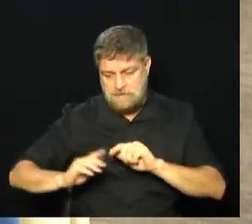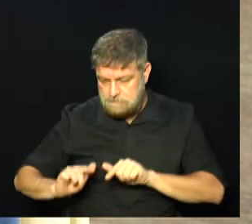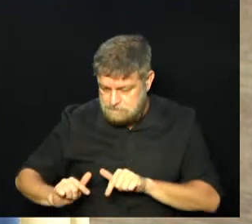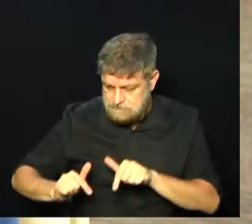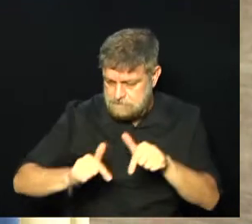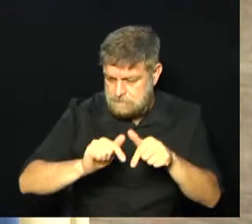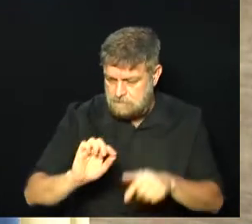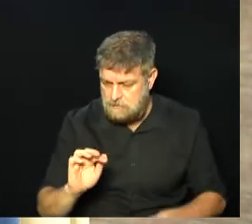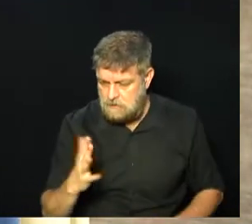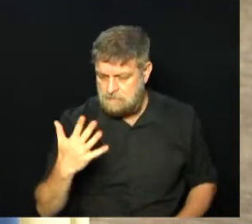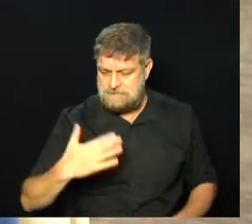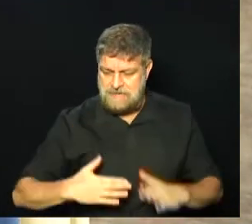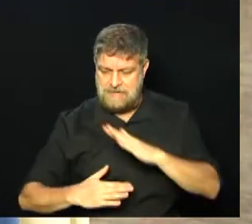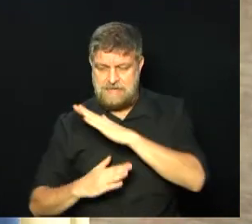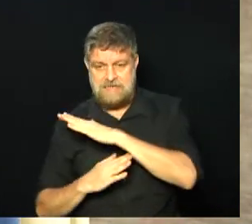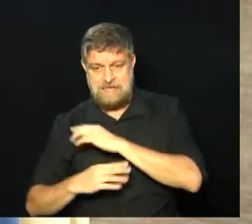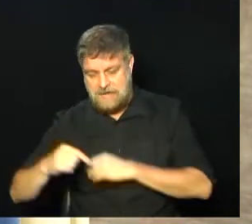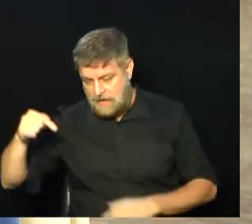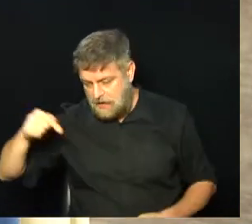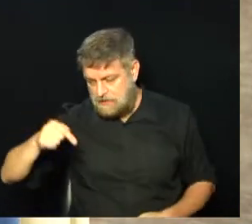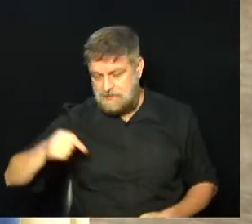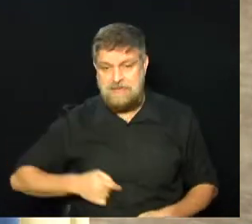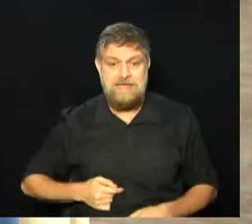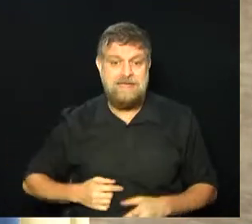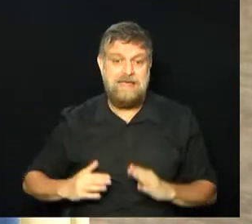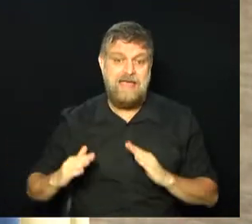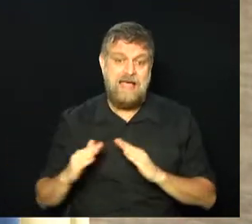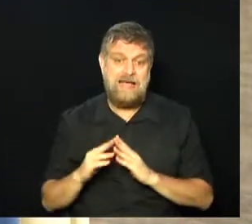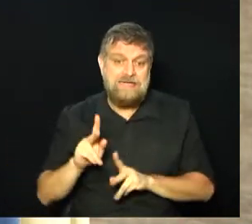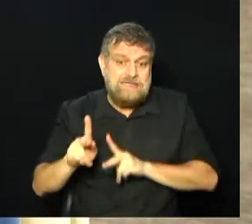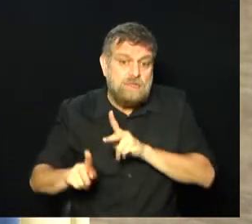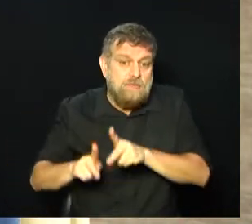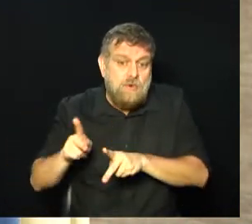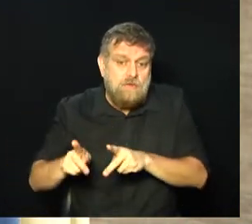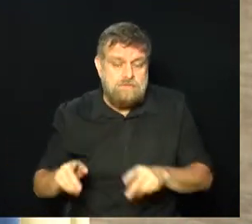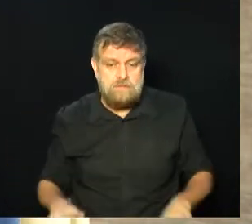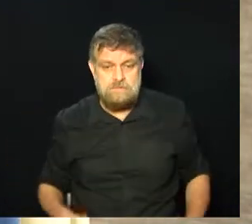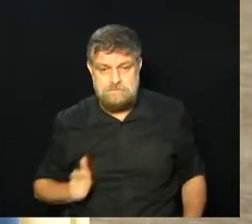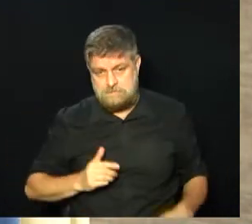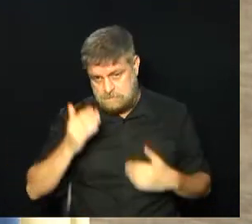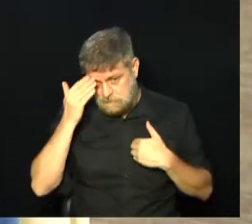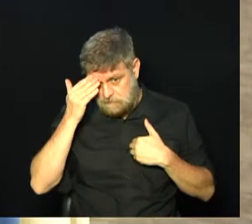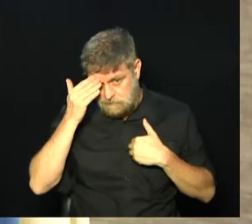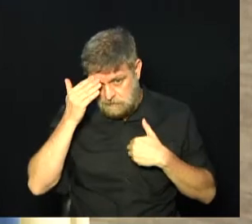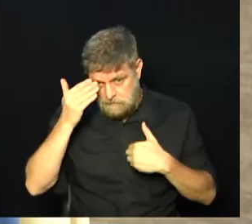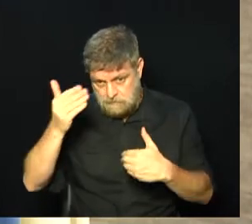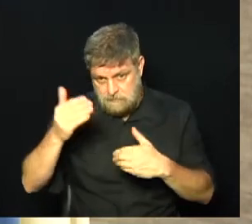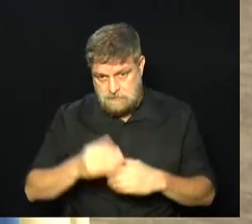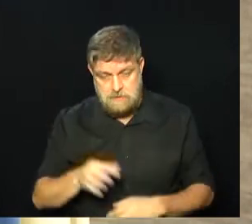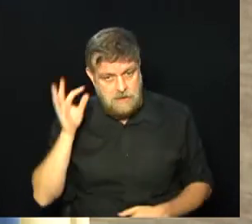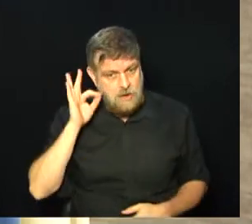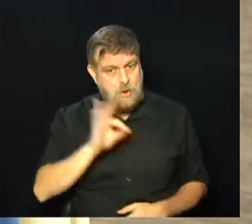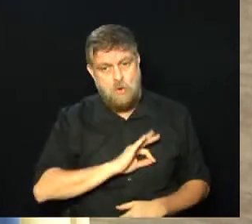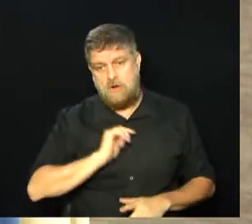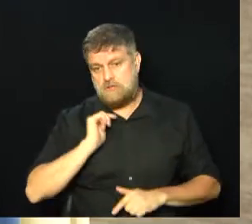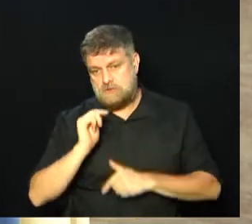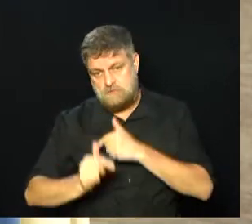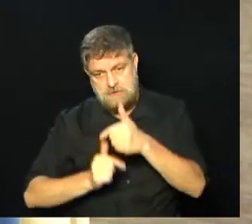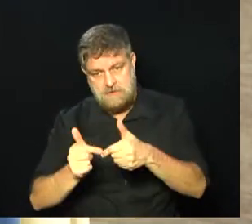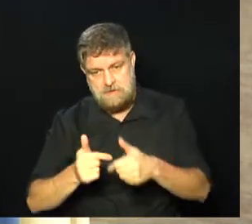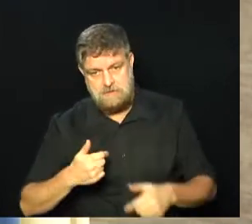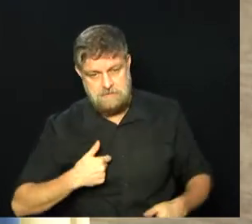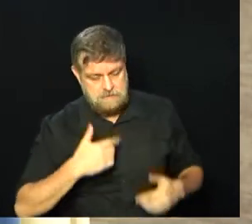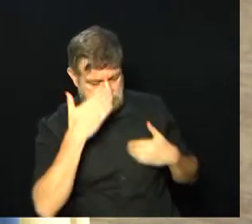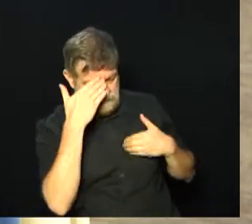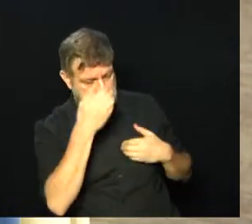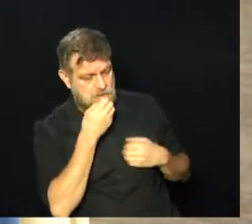acontecer na Casa do Povo, né, que é a Câmara Municipal de Campinas. Vereador, muito obrigada pela sua entrevista, um ótimo trabalho para vocês. Eu que agradeço, uma